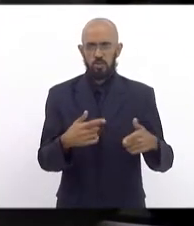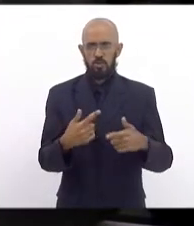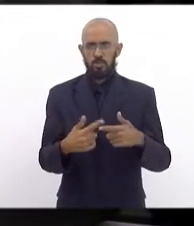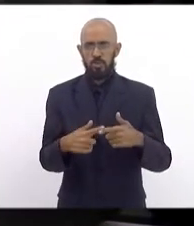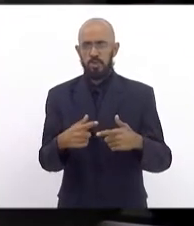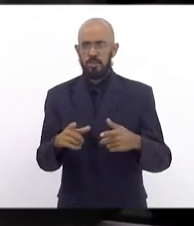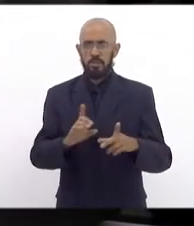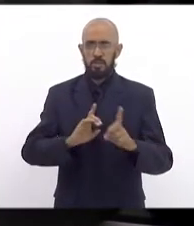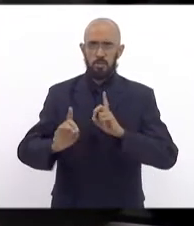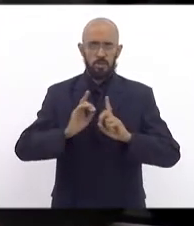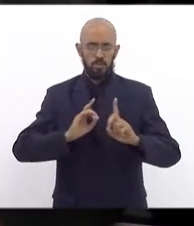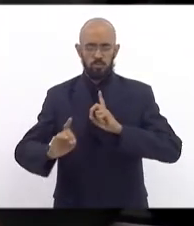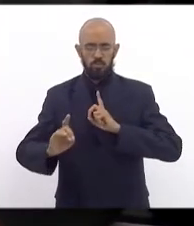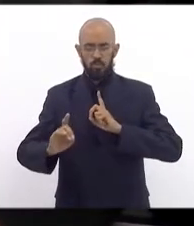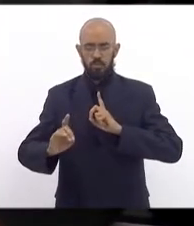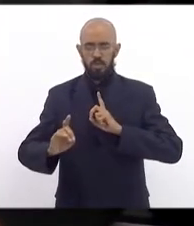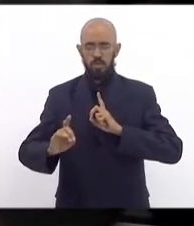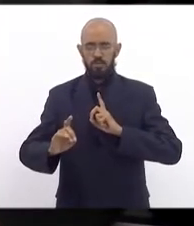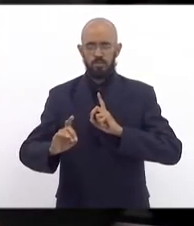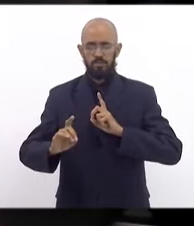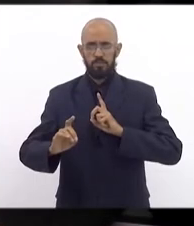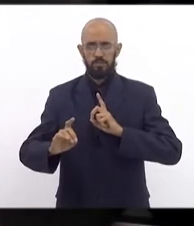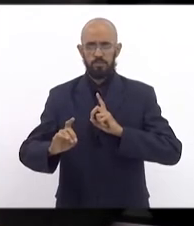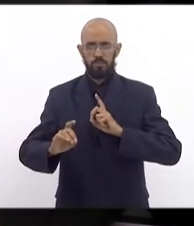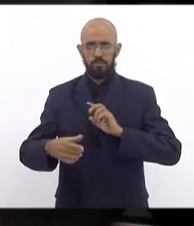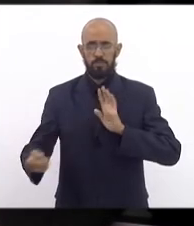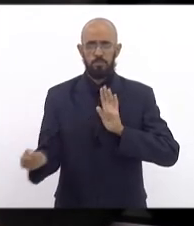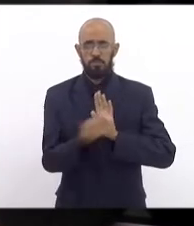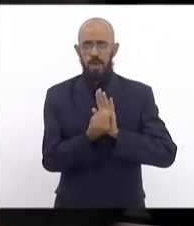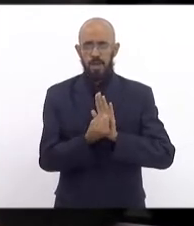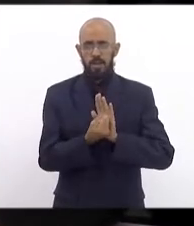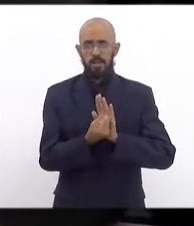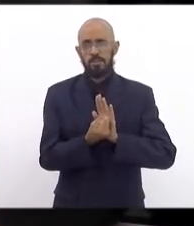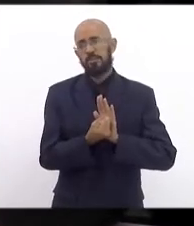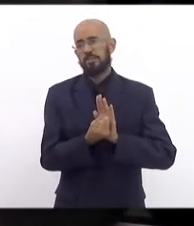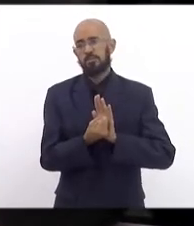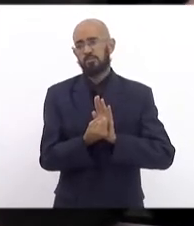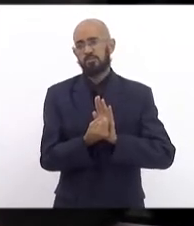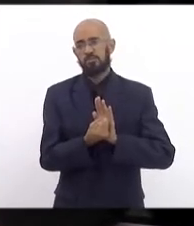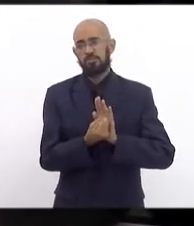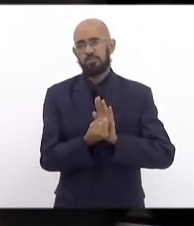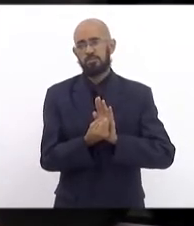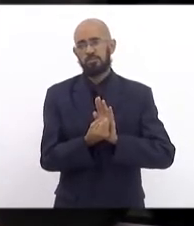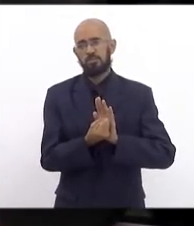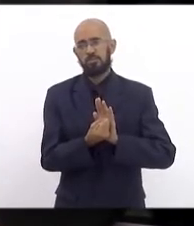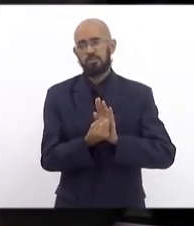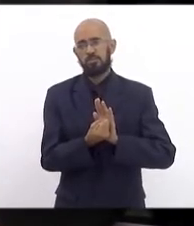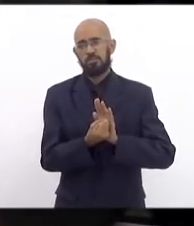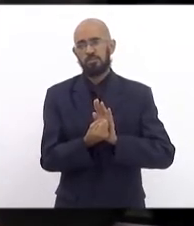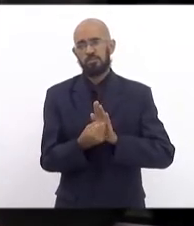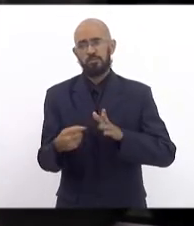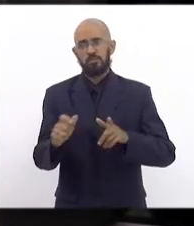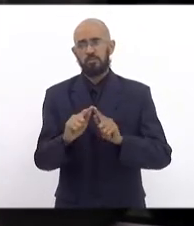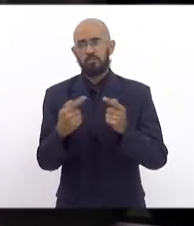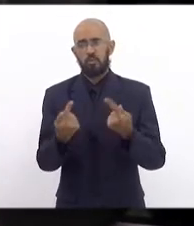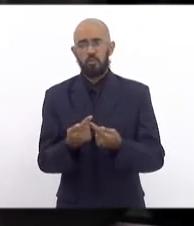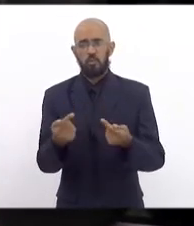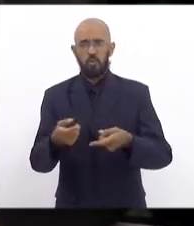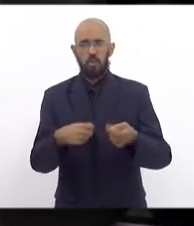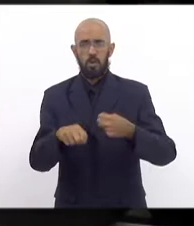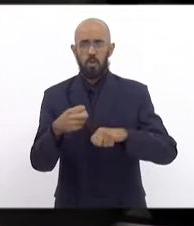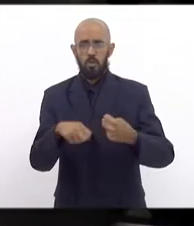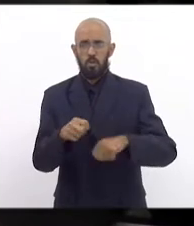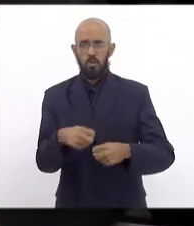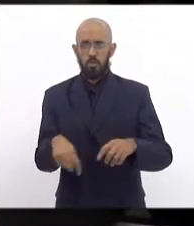competição de grandes marcas que teriam o negócio do seu grupo econômico uma loja própria